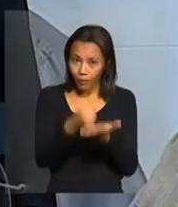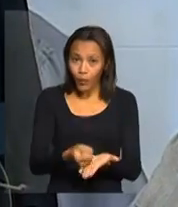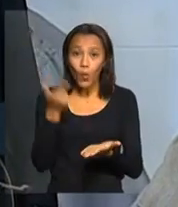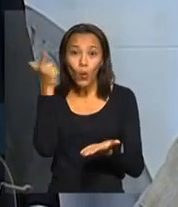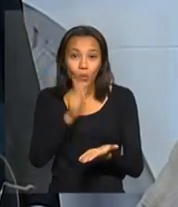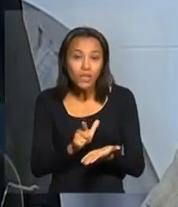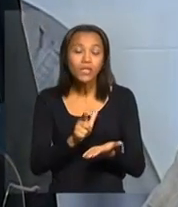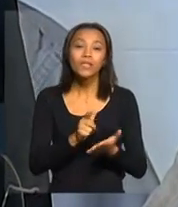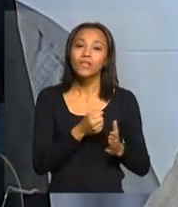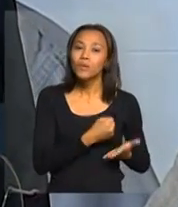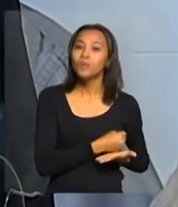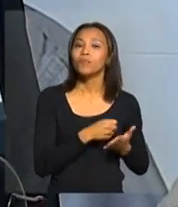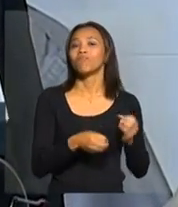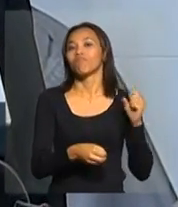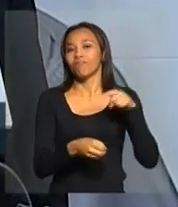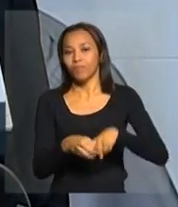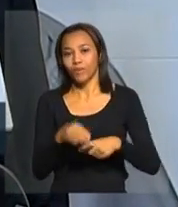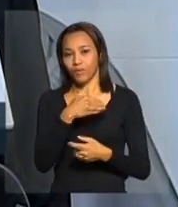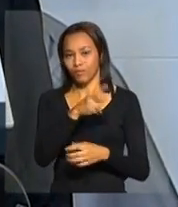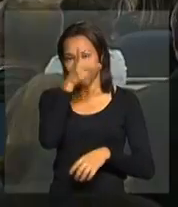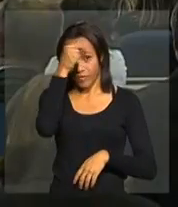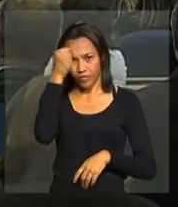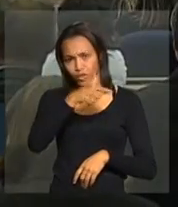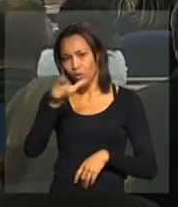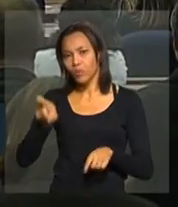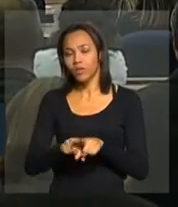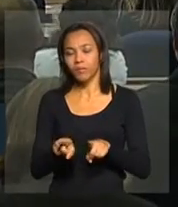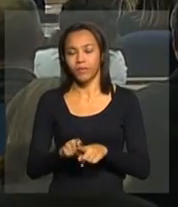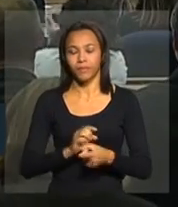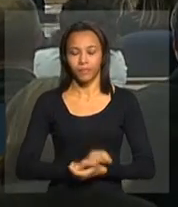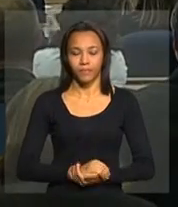apoio da Prefeitura e de outras entidades.